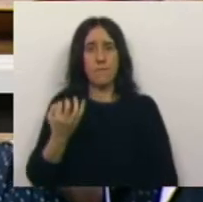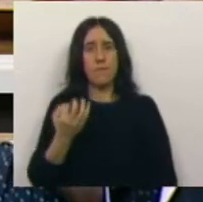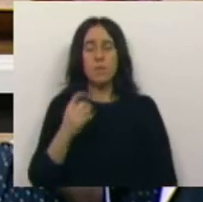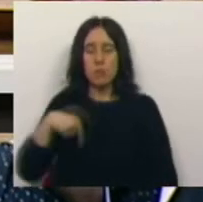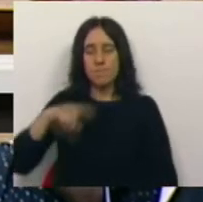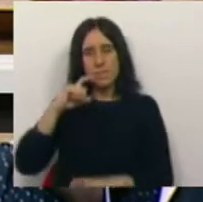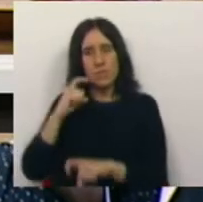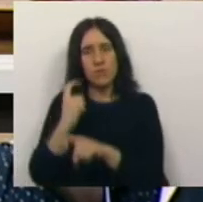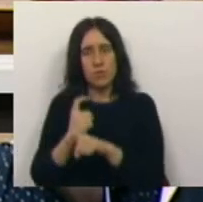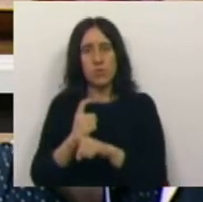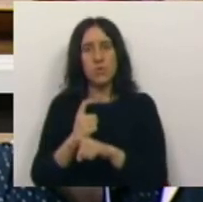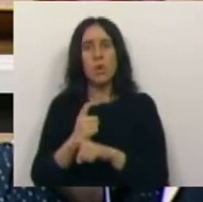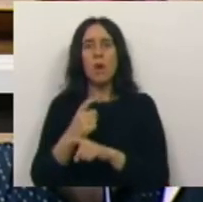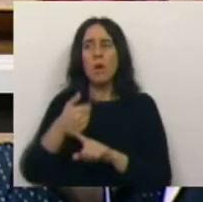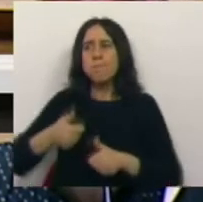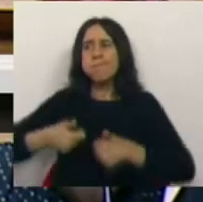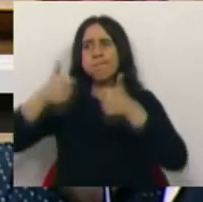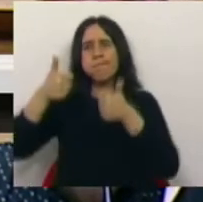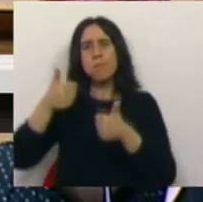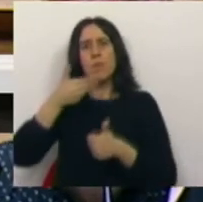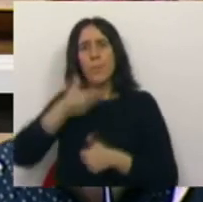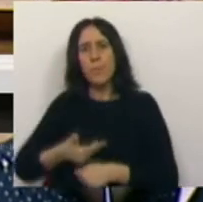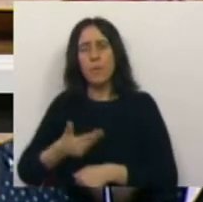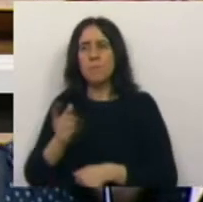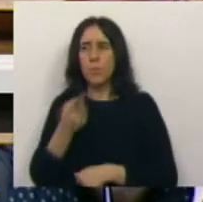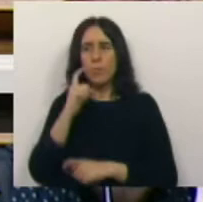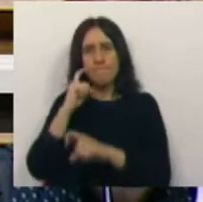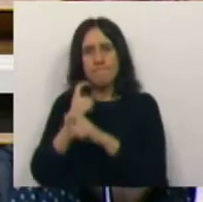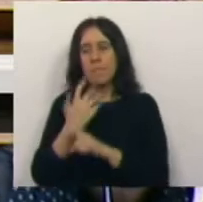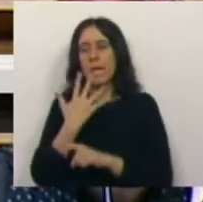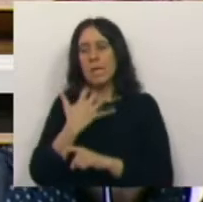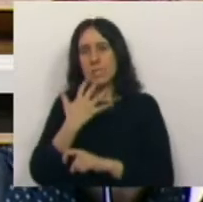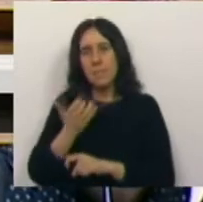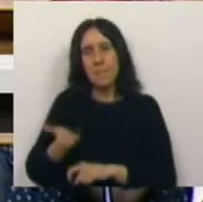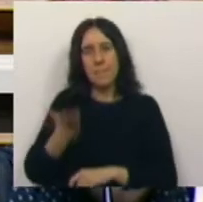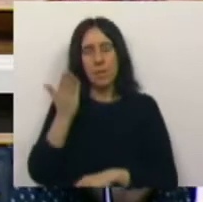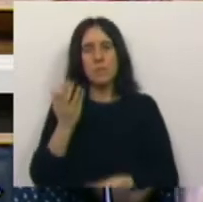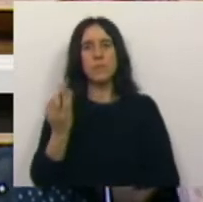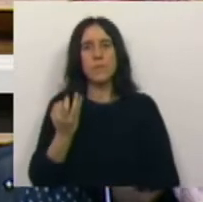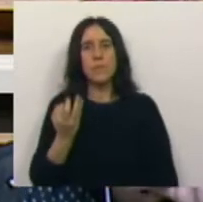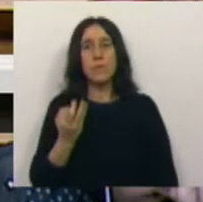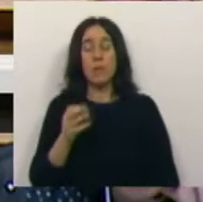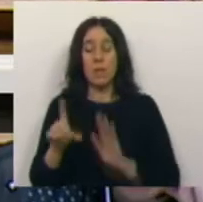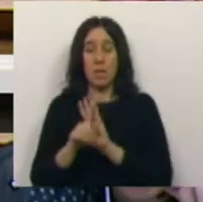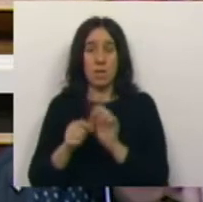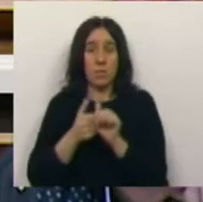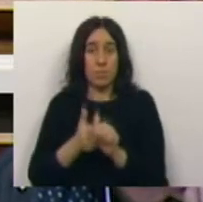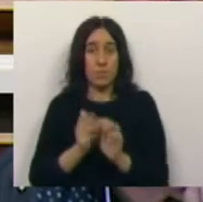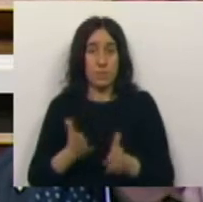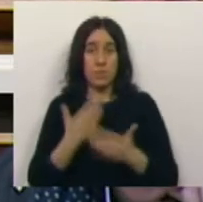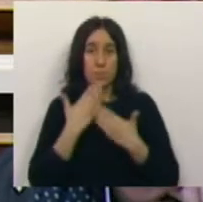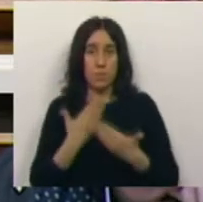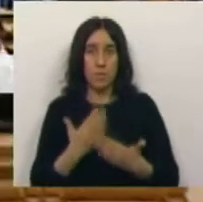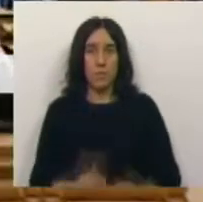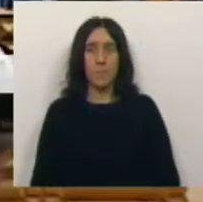de exigir que as autoridades competentes sejam o mais rigorosas possíveis em fazer cumprir a lei. Muito